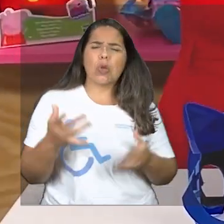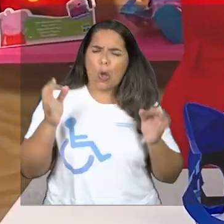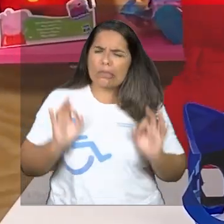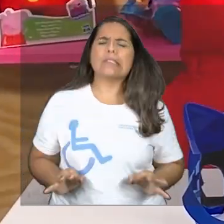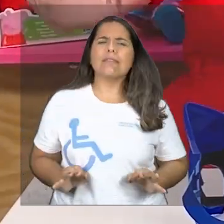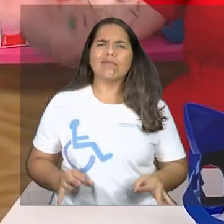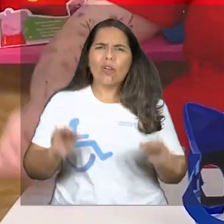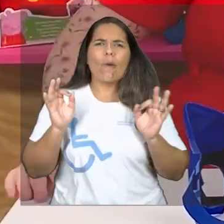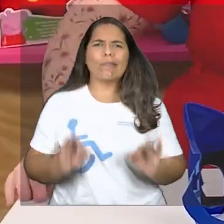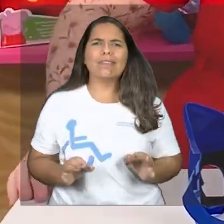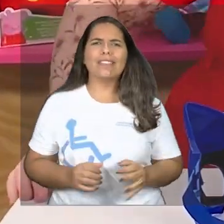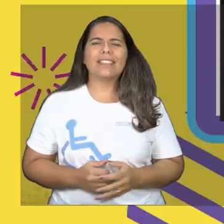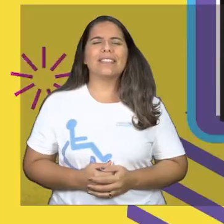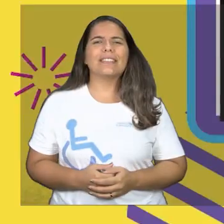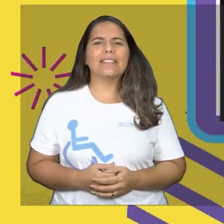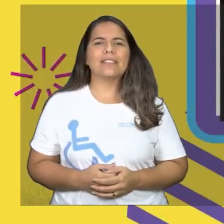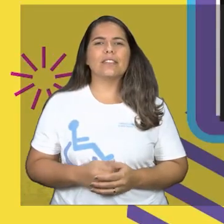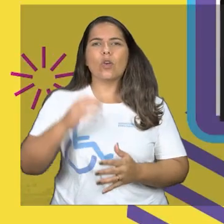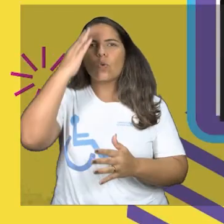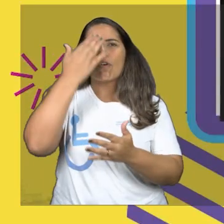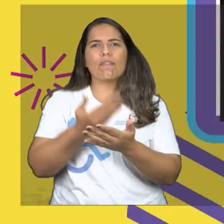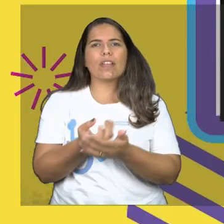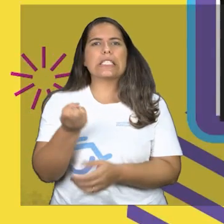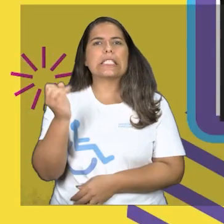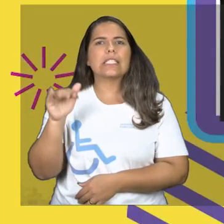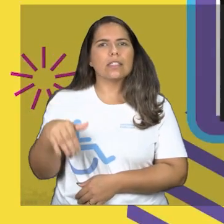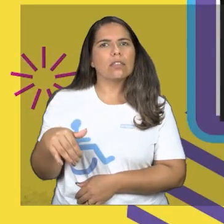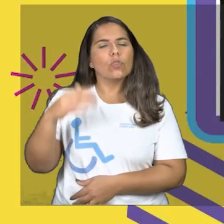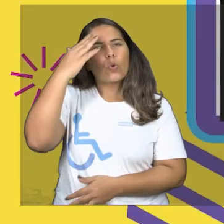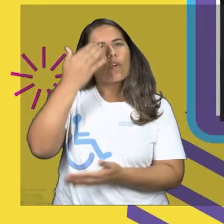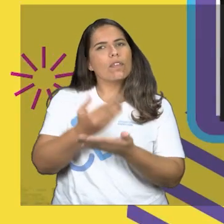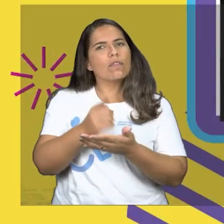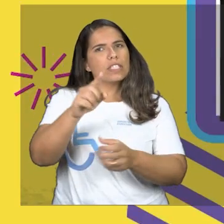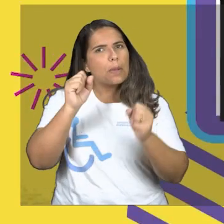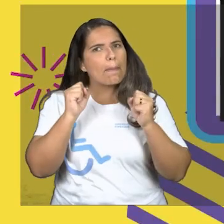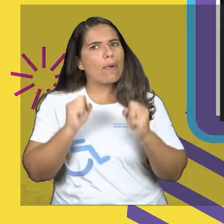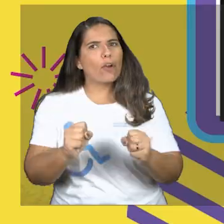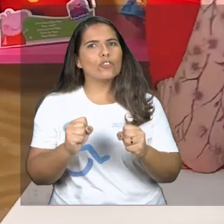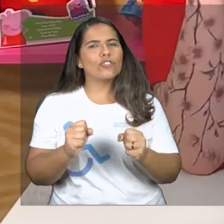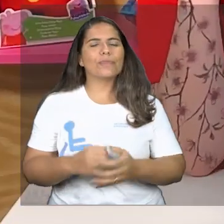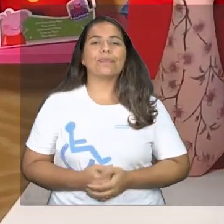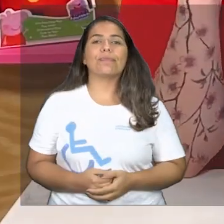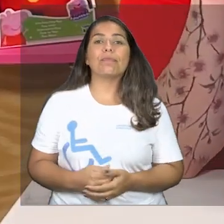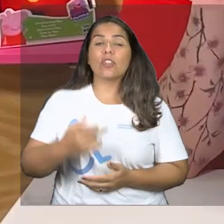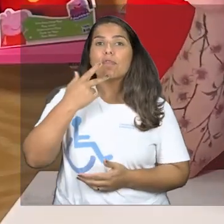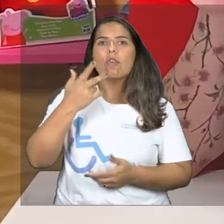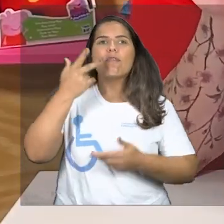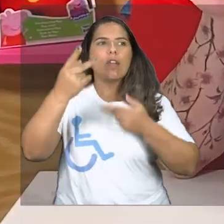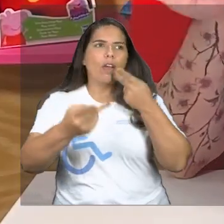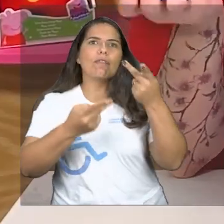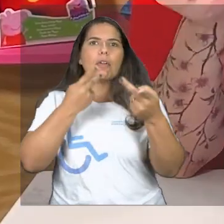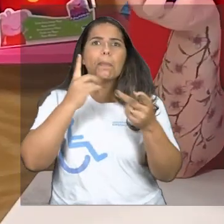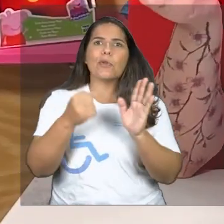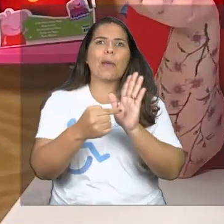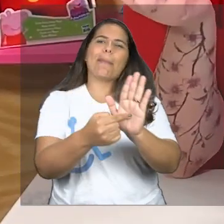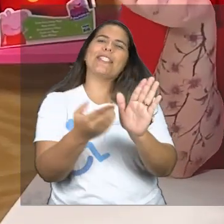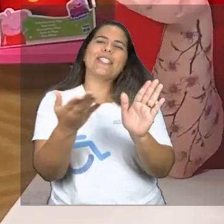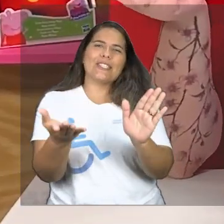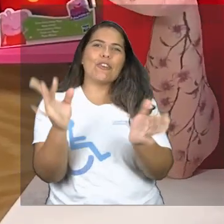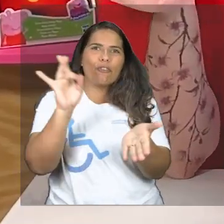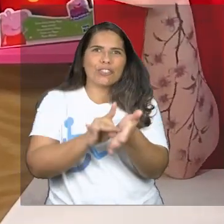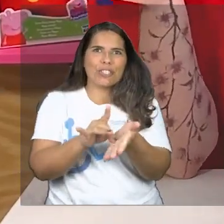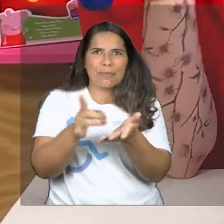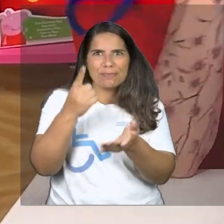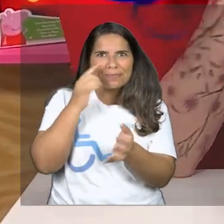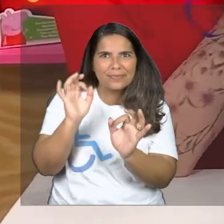certeza, Renata, com certeza. Confiança, sim. Confiança que você pode. A gente falou, mas não apresentou